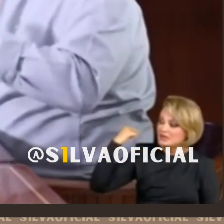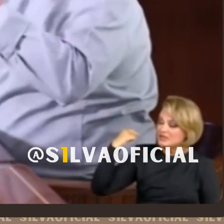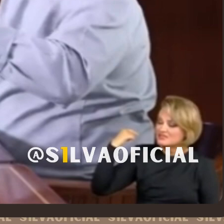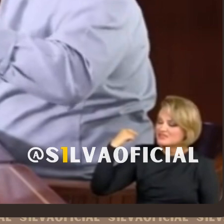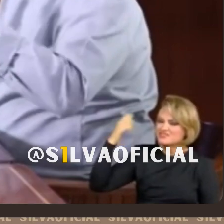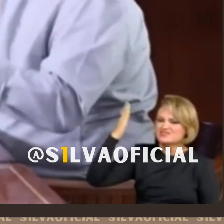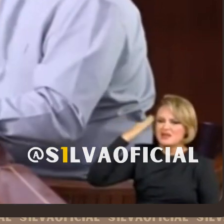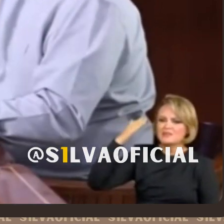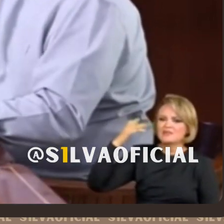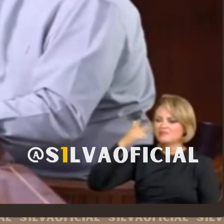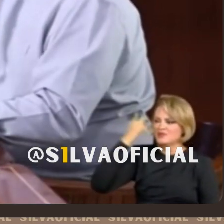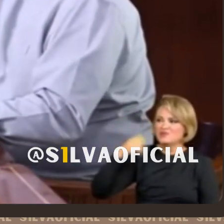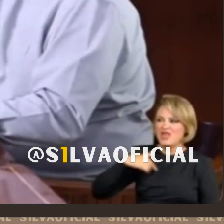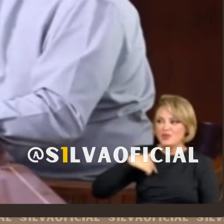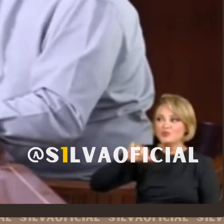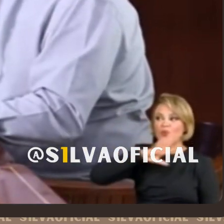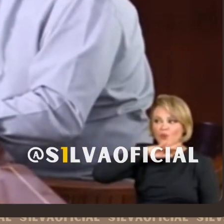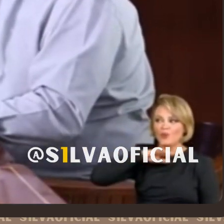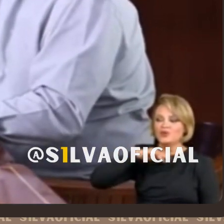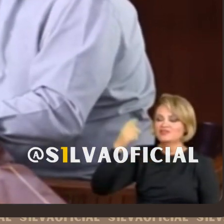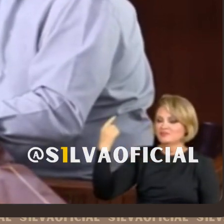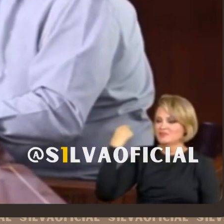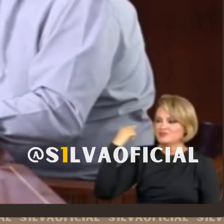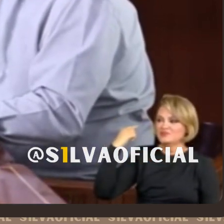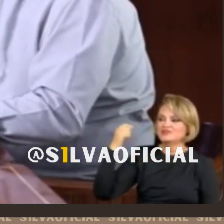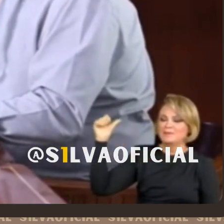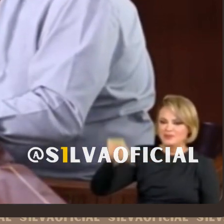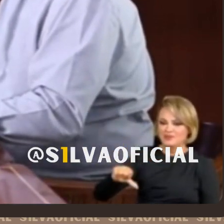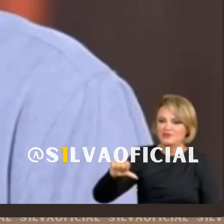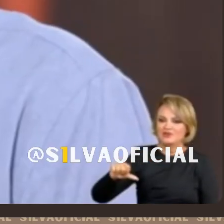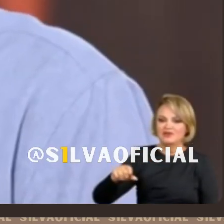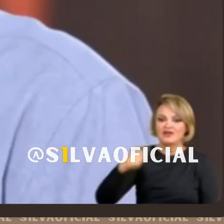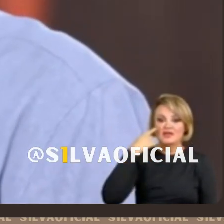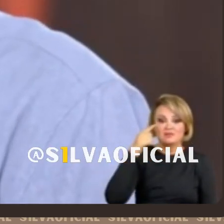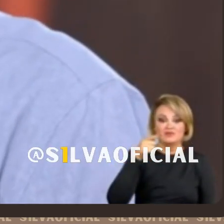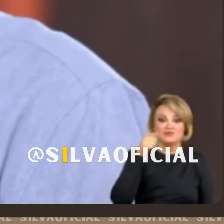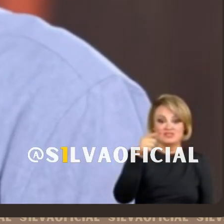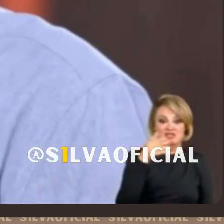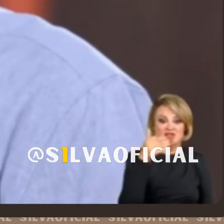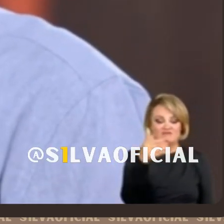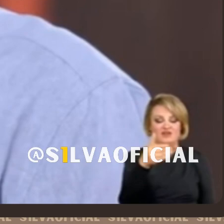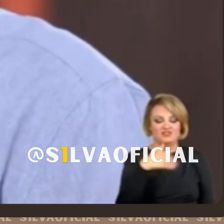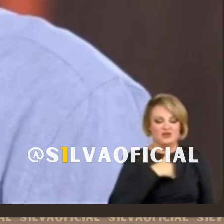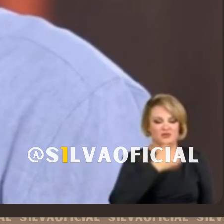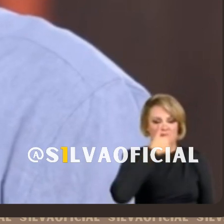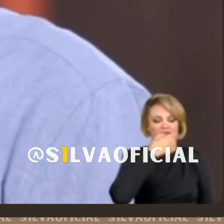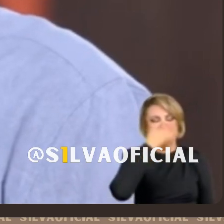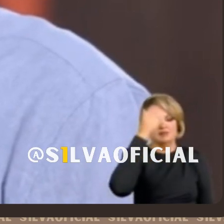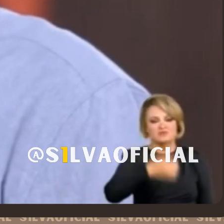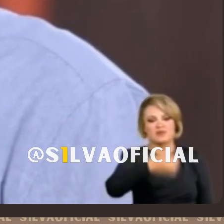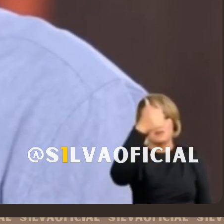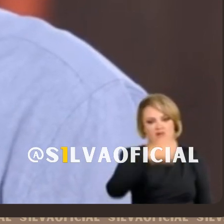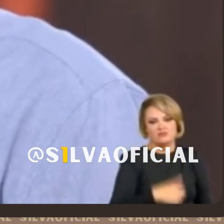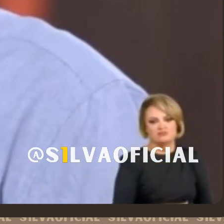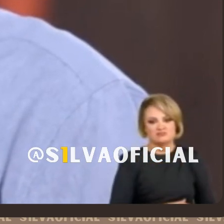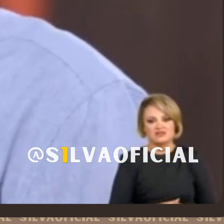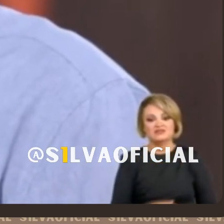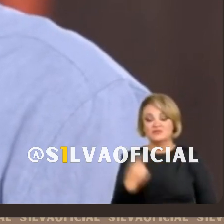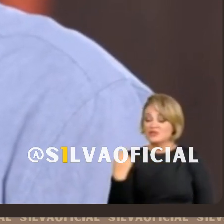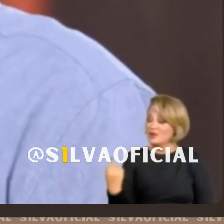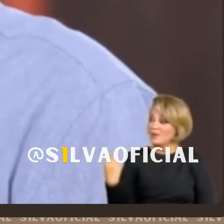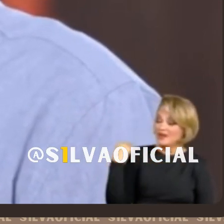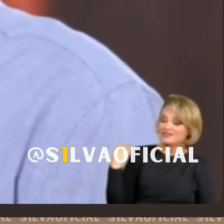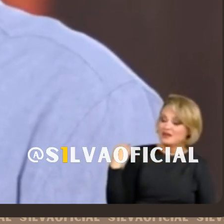para frente, a gente vê gente melhor do que a gente. Então, eu acho que a gente tem que olhar para trás para estender a mão para aquele que está pior do que a